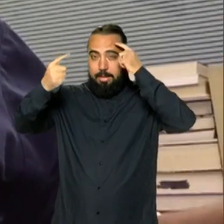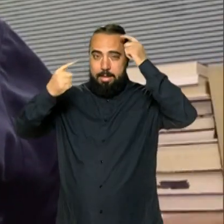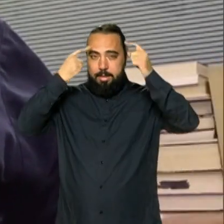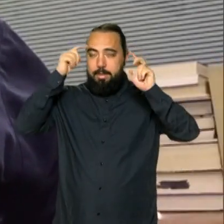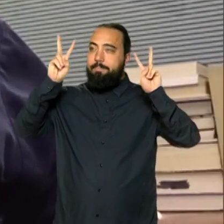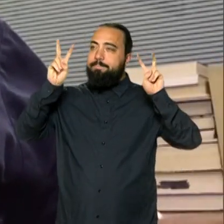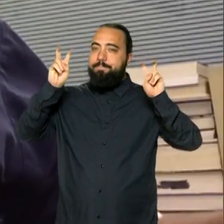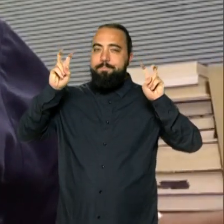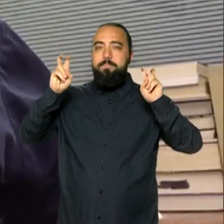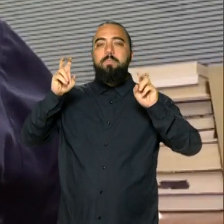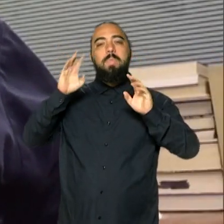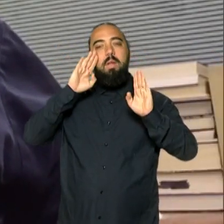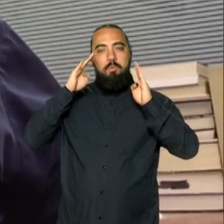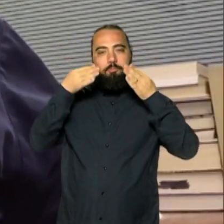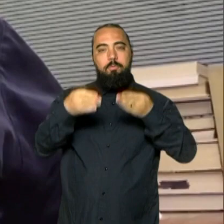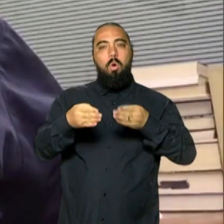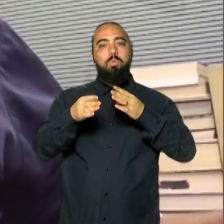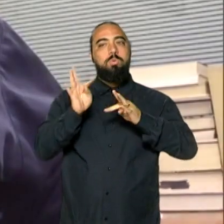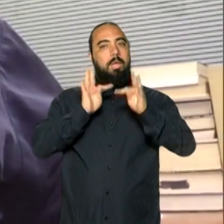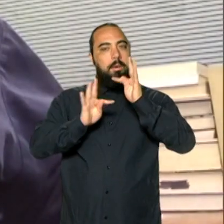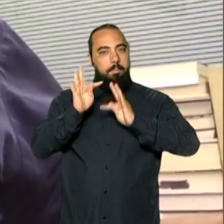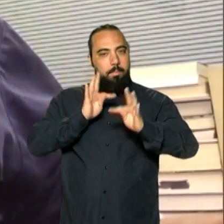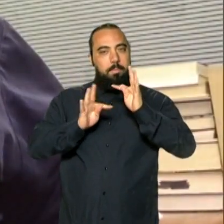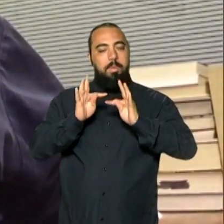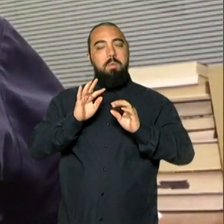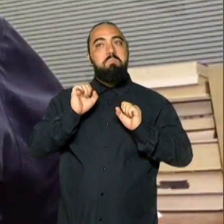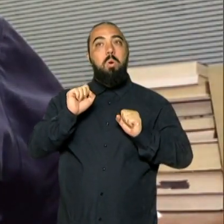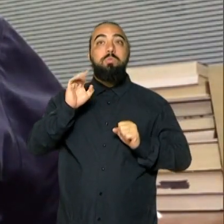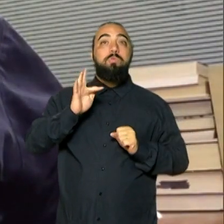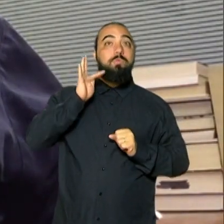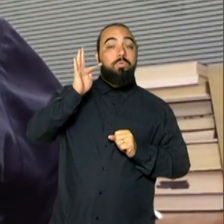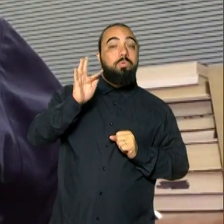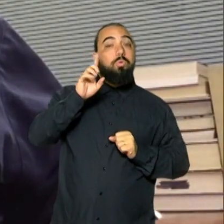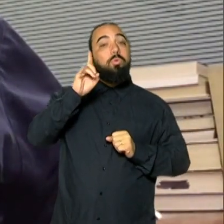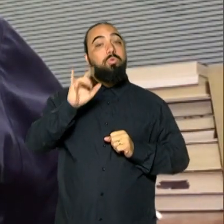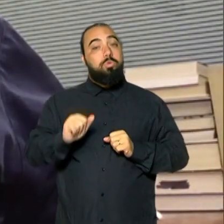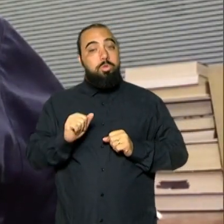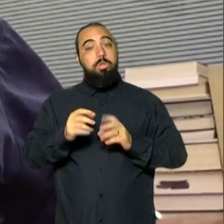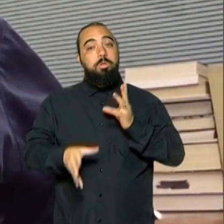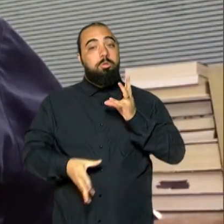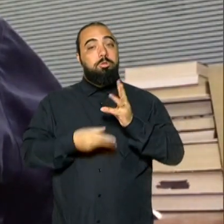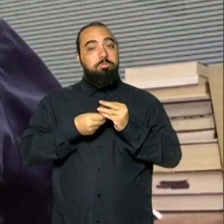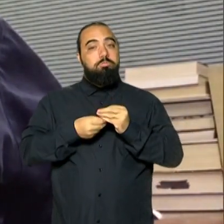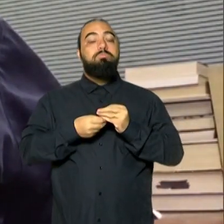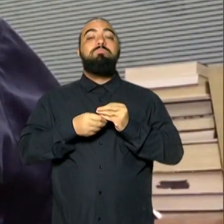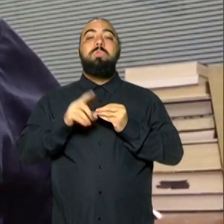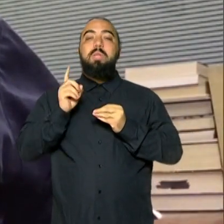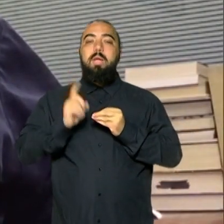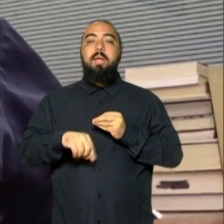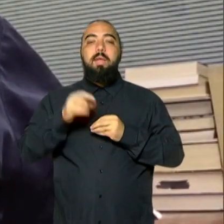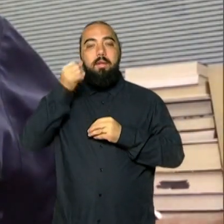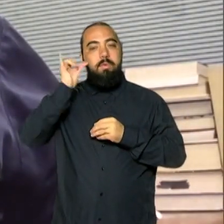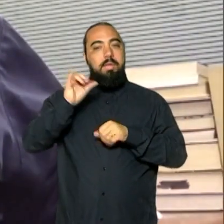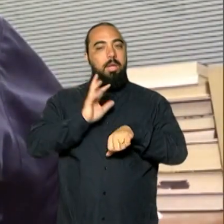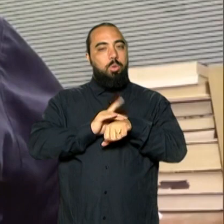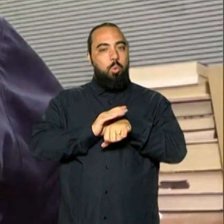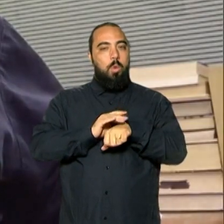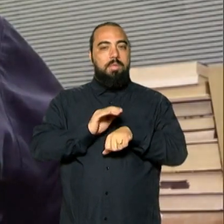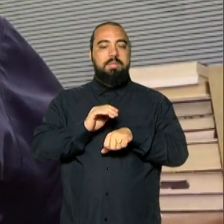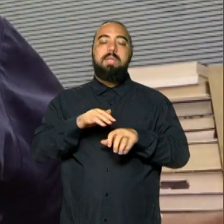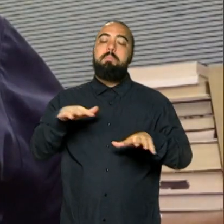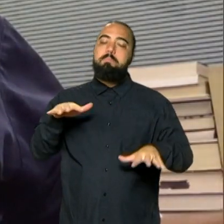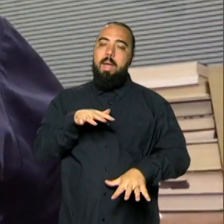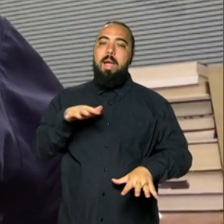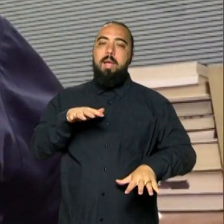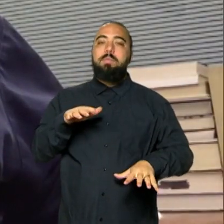alvos terapêuticos que podem, um dia, contribuir para evitar a progressão da doença de Parkinson, já que ela